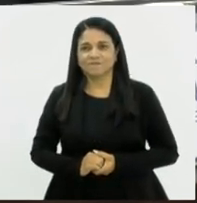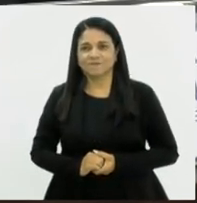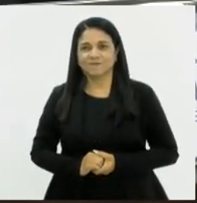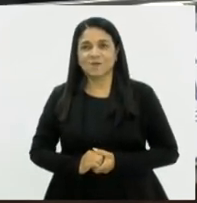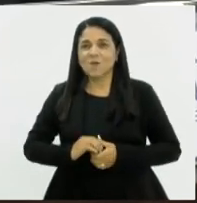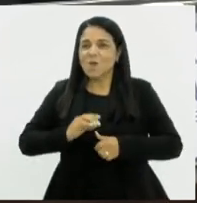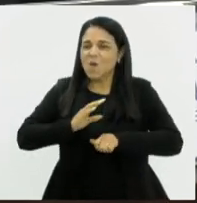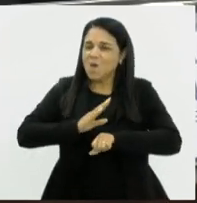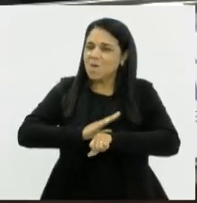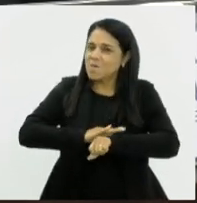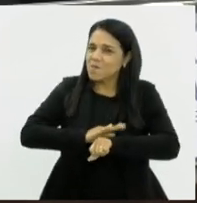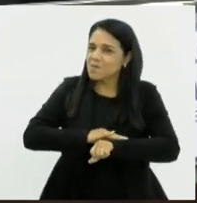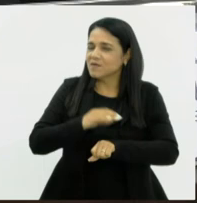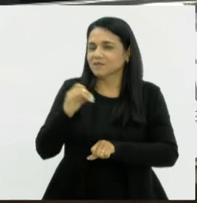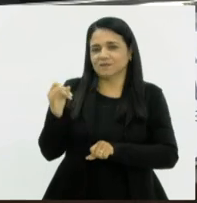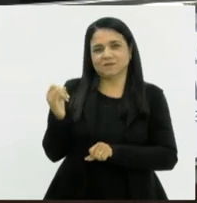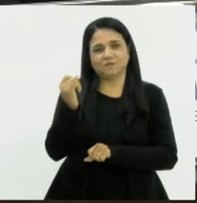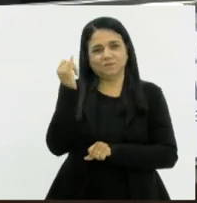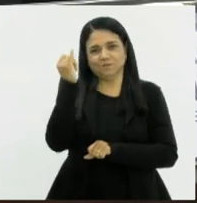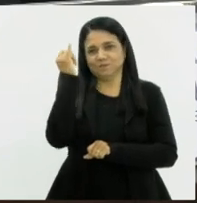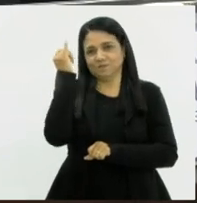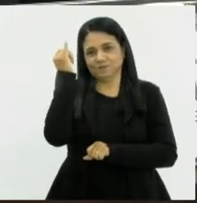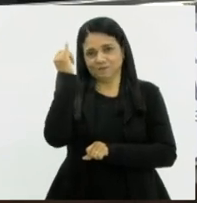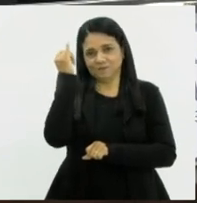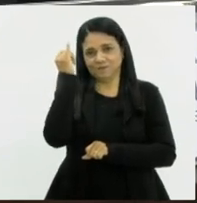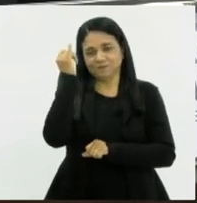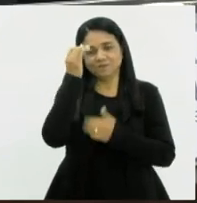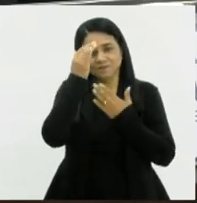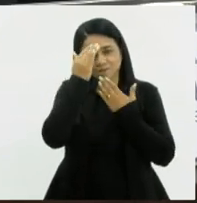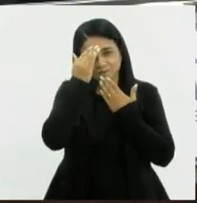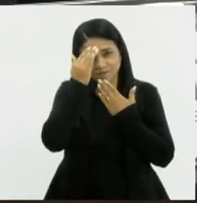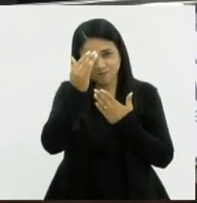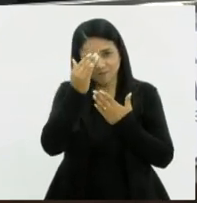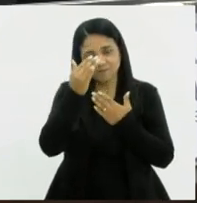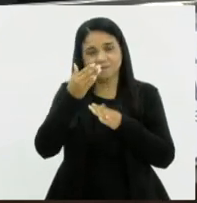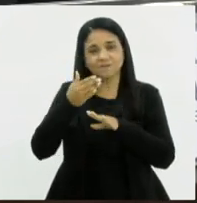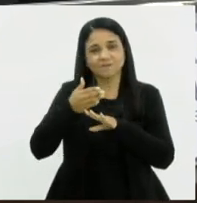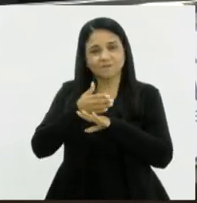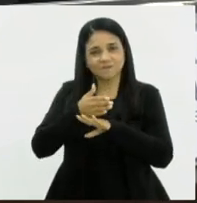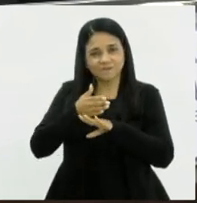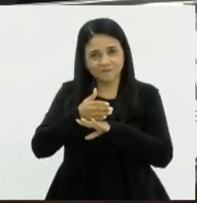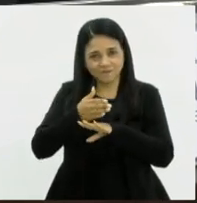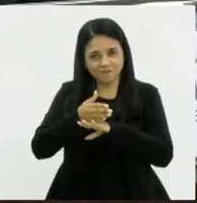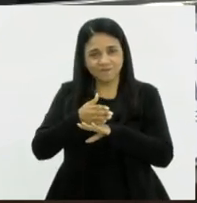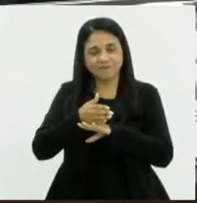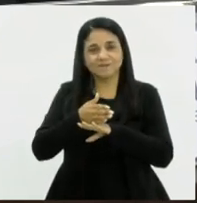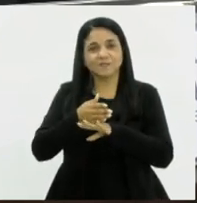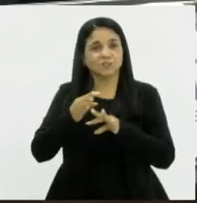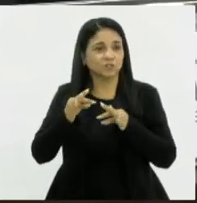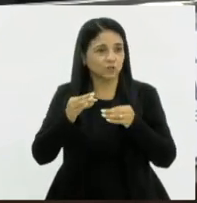momento aqui muito importante, né? Quero agradecer também a presença de todos os demais.